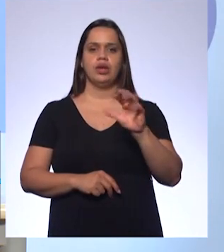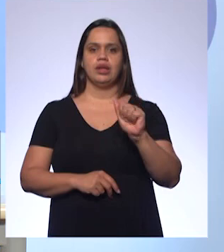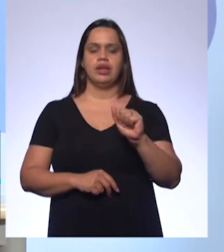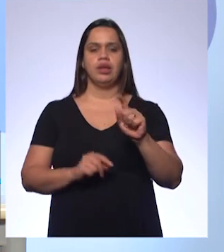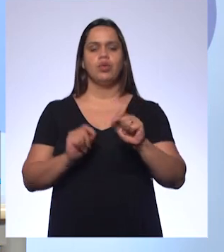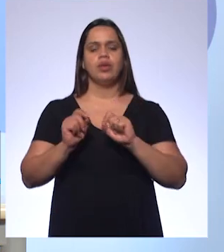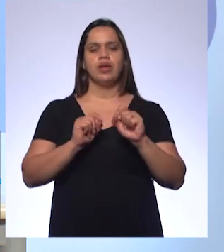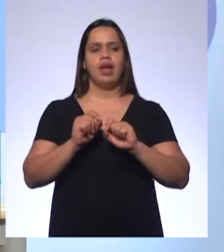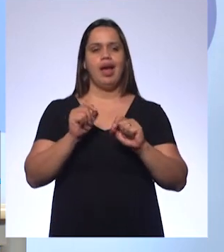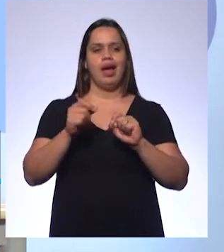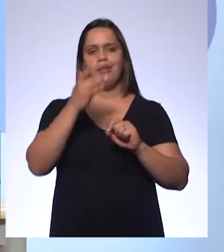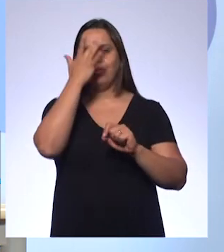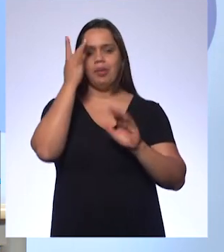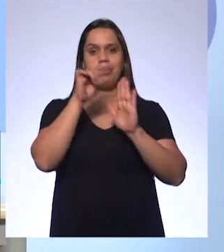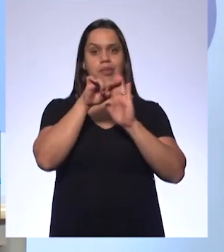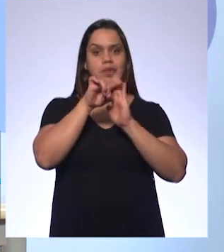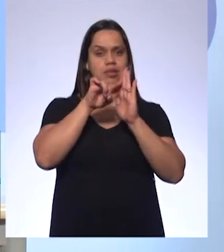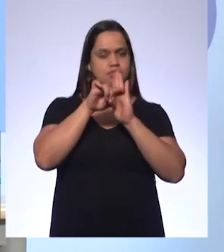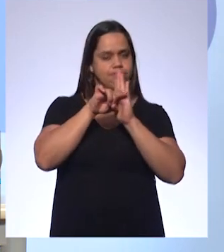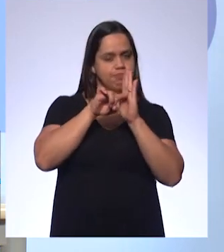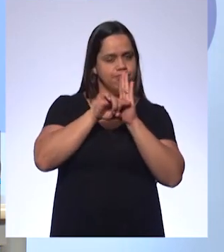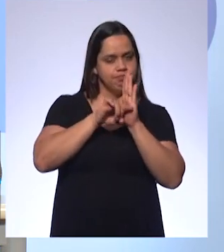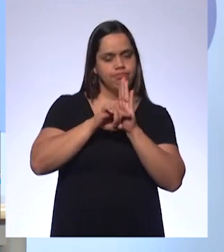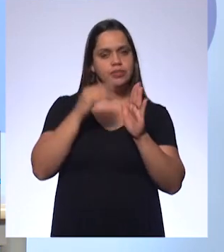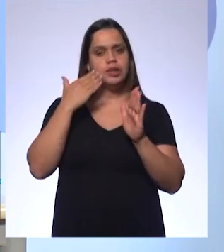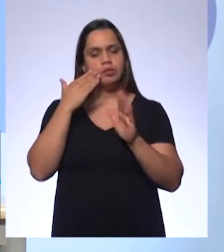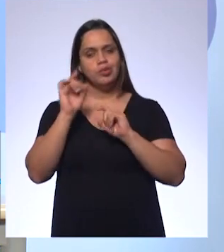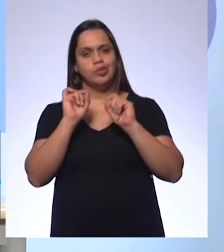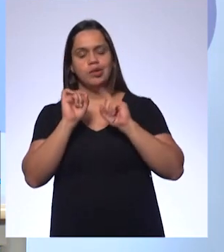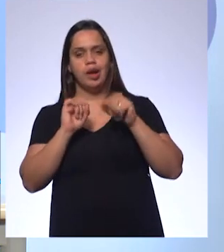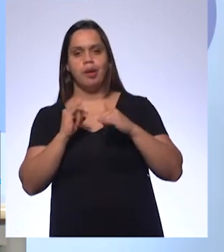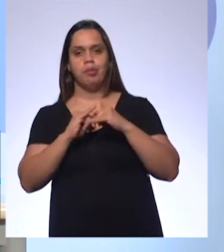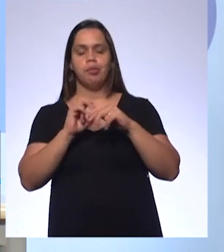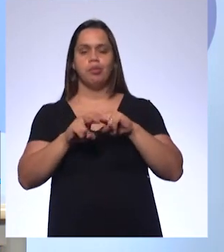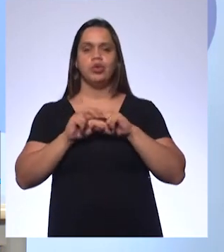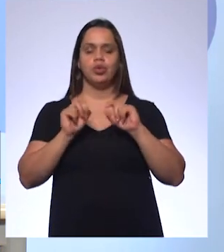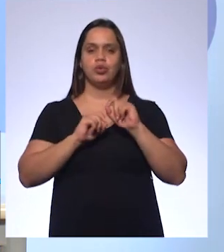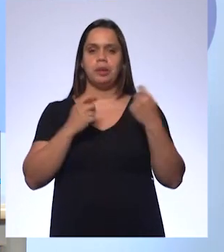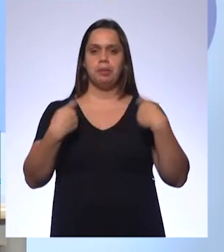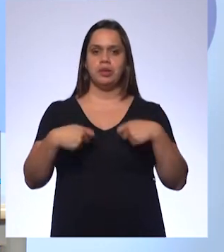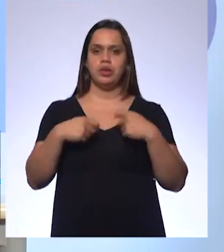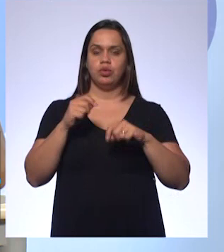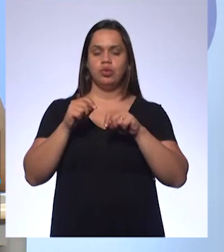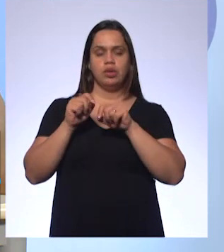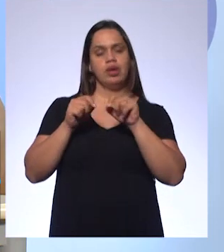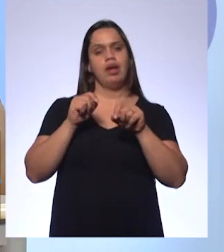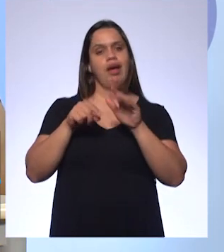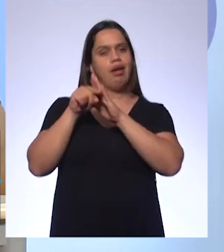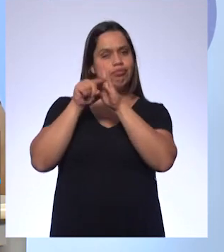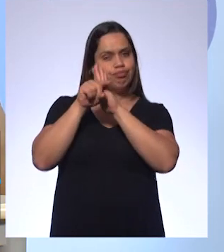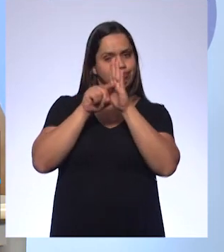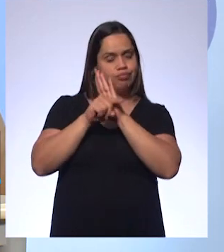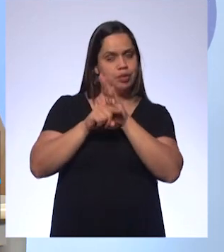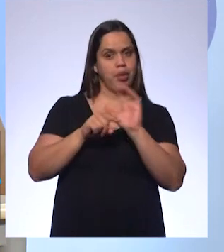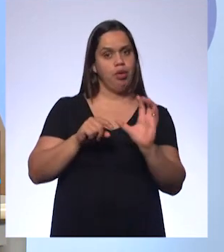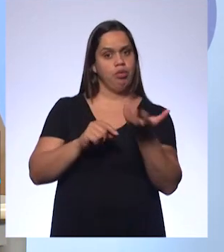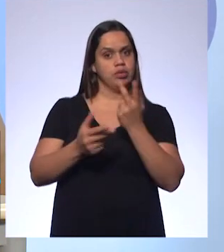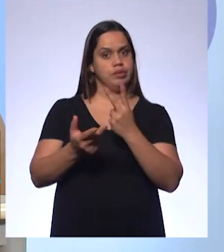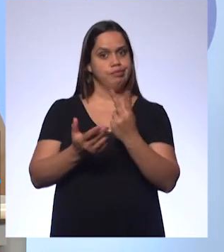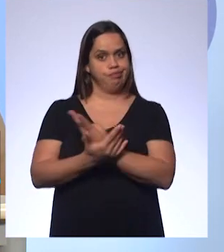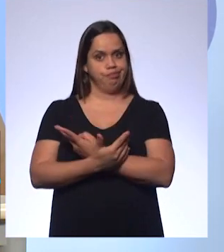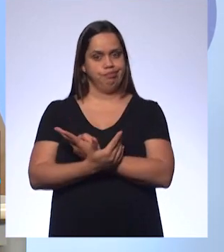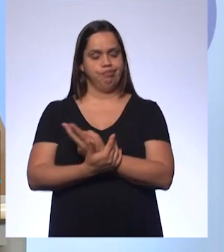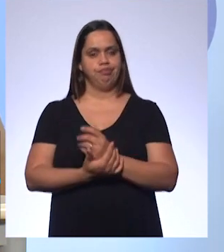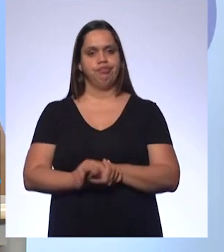os fatos, né, que investiga. Então, por isso é necessário investigar para não cair em erros.